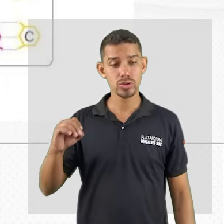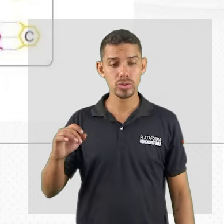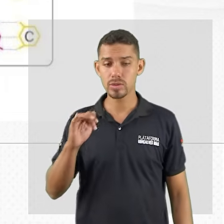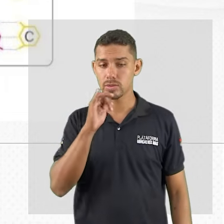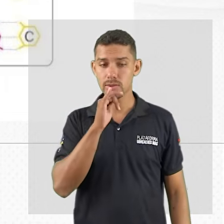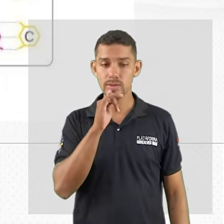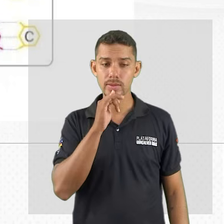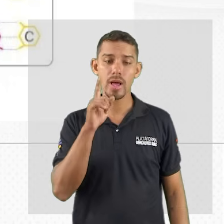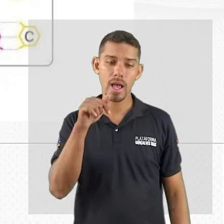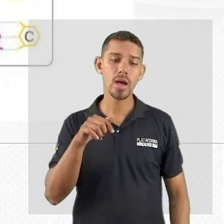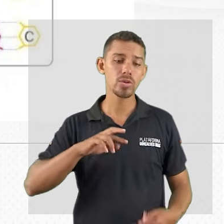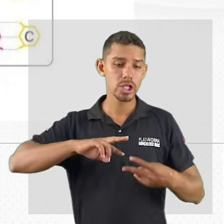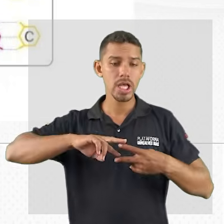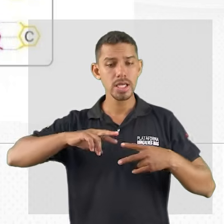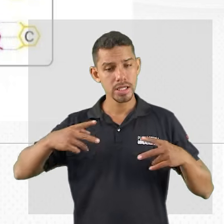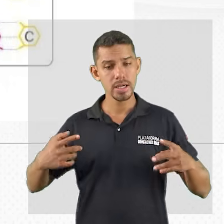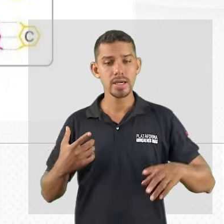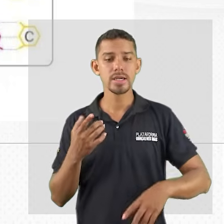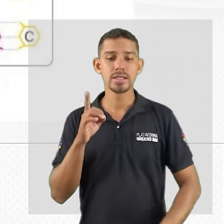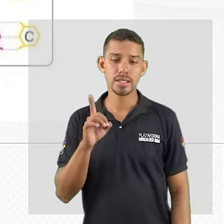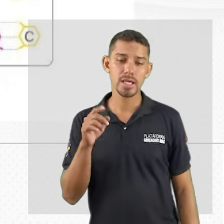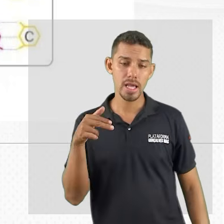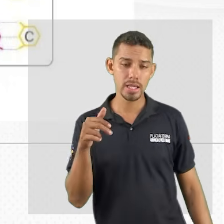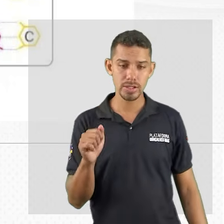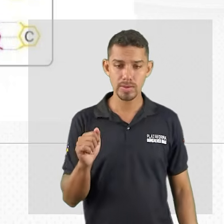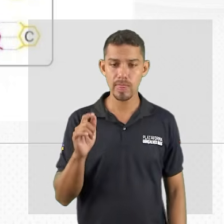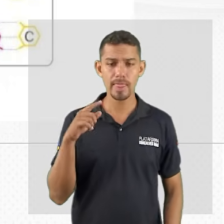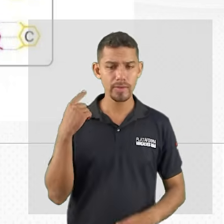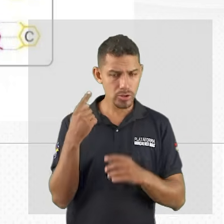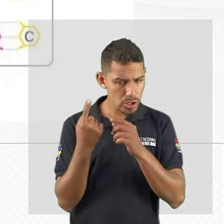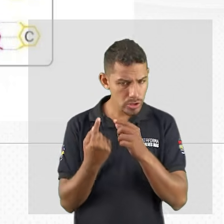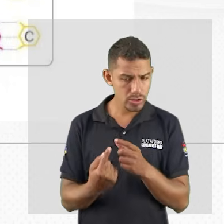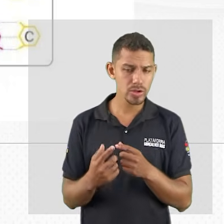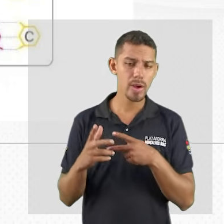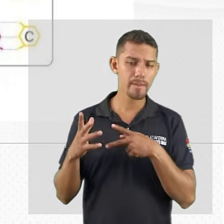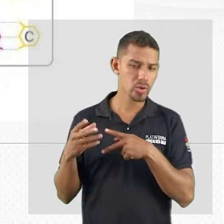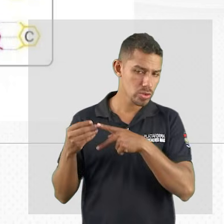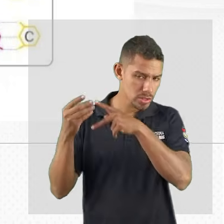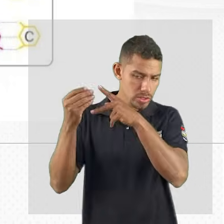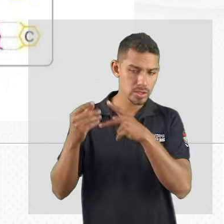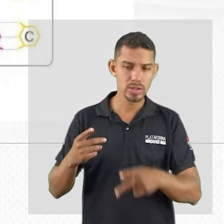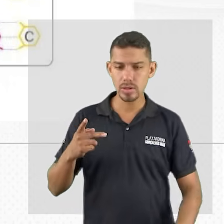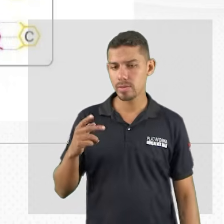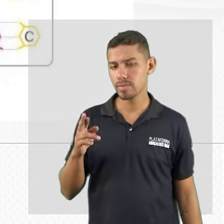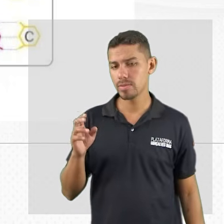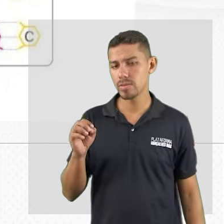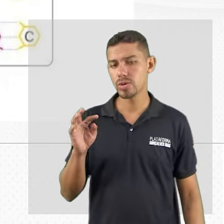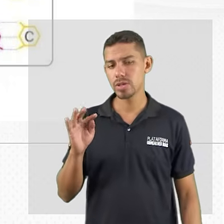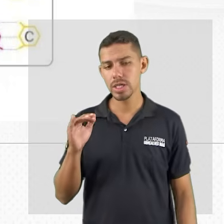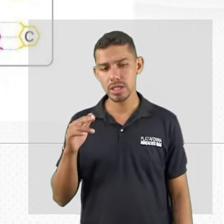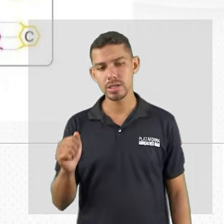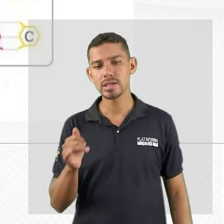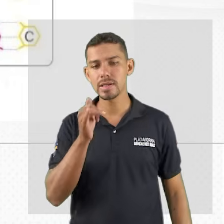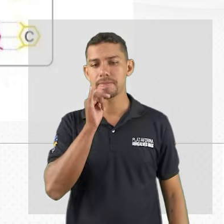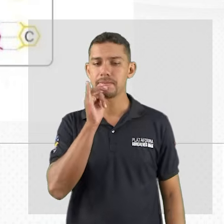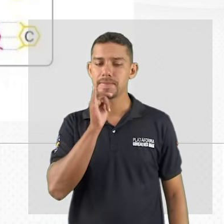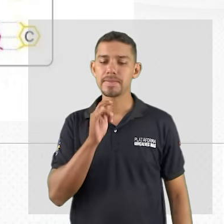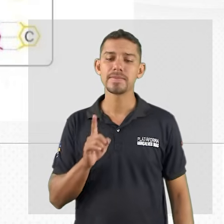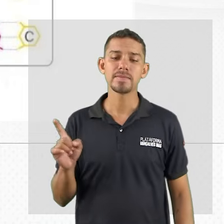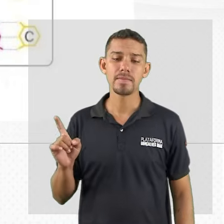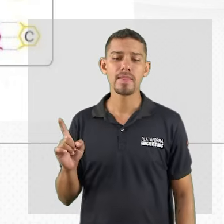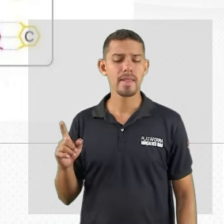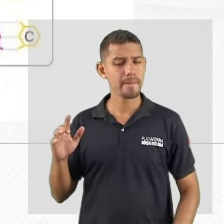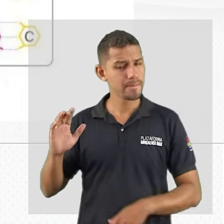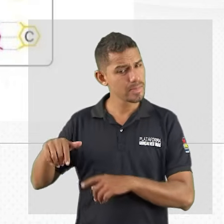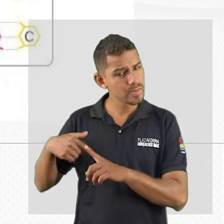que o DNA, do que o material genético todo enrolado em proteínas, né, que a gente chama de proteína histona, como eu falei anteriormente, cada